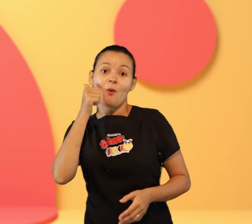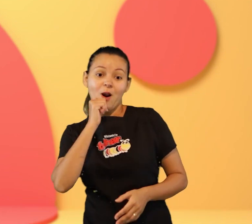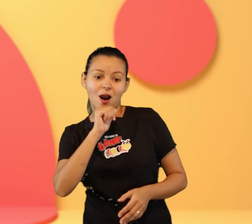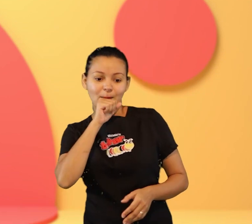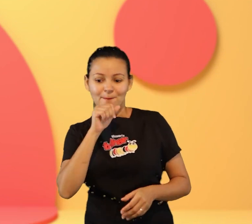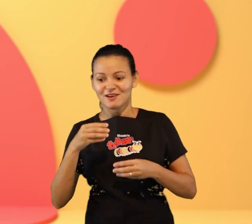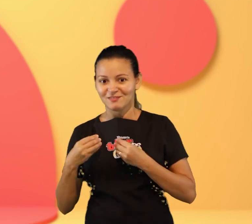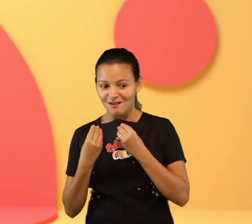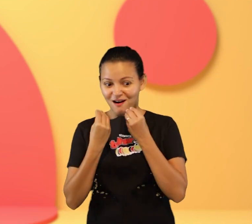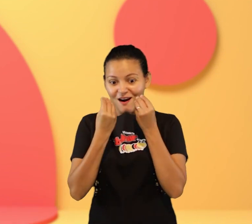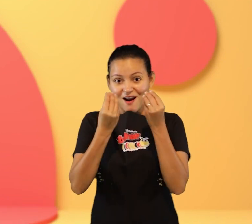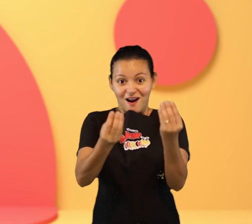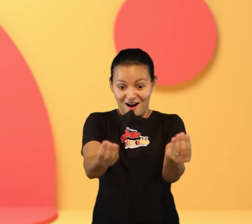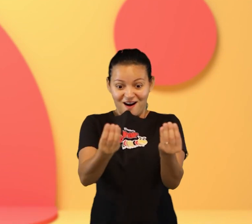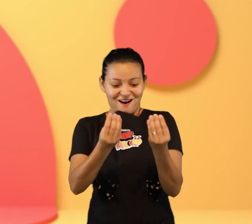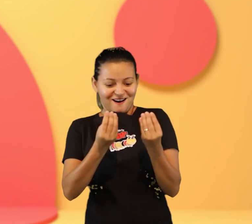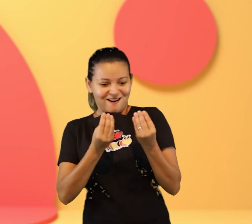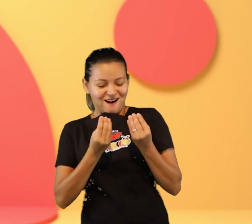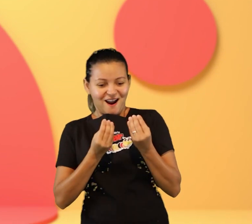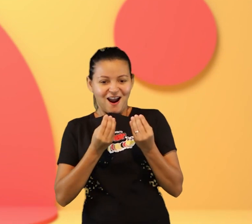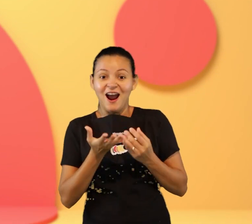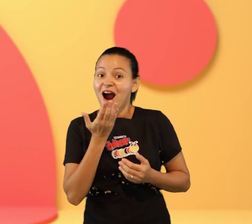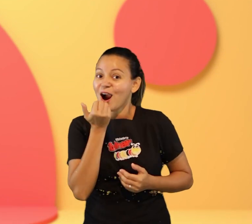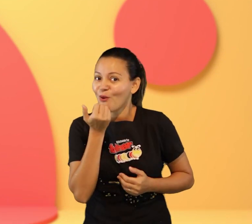isso? agora imagine uma outra situação